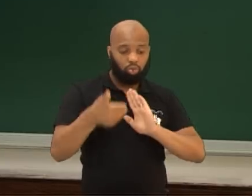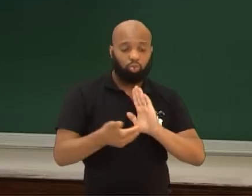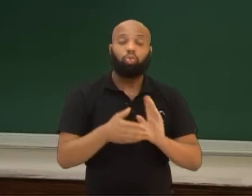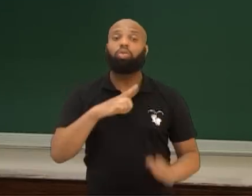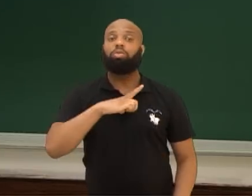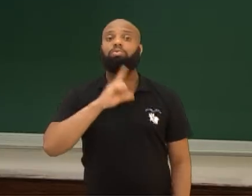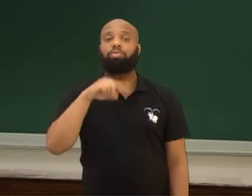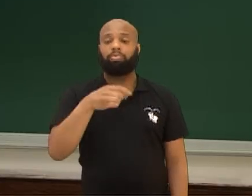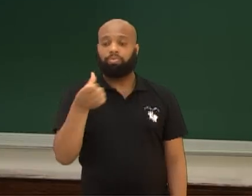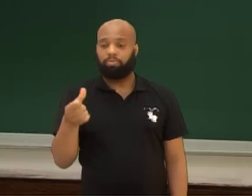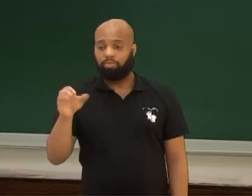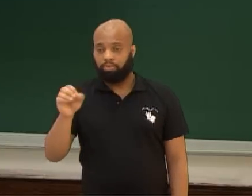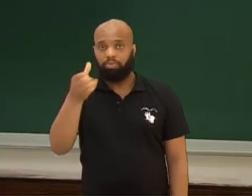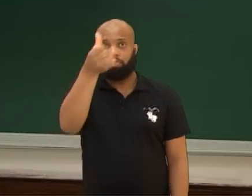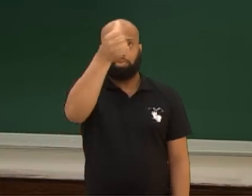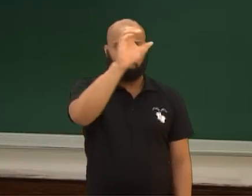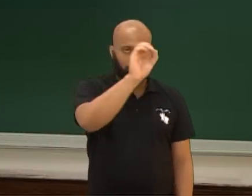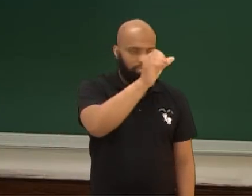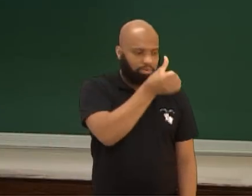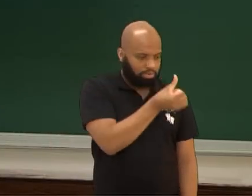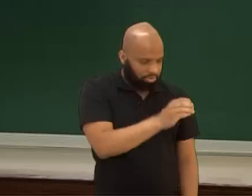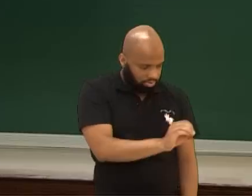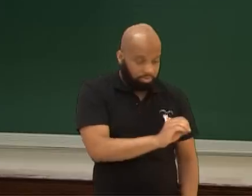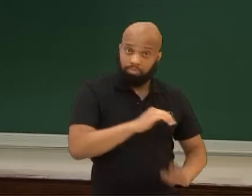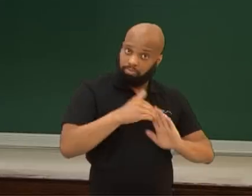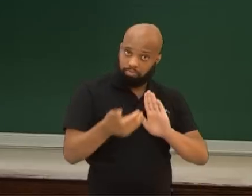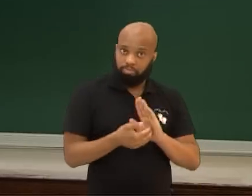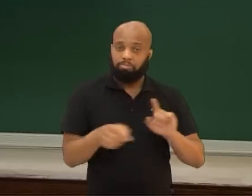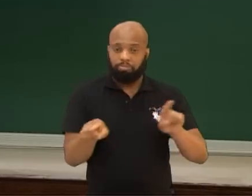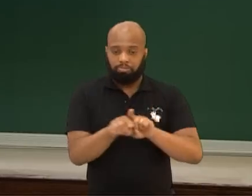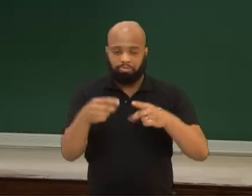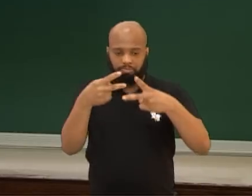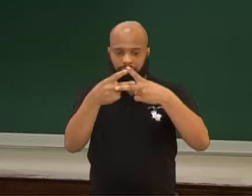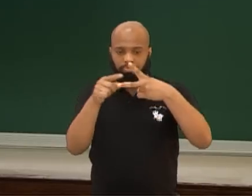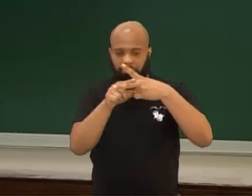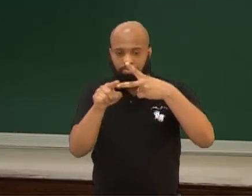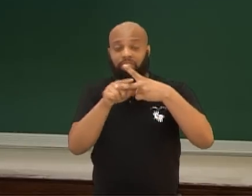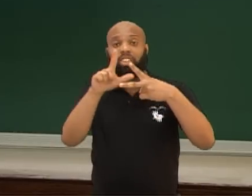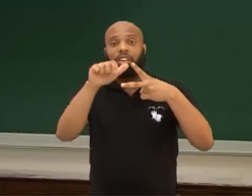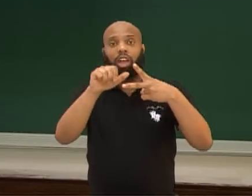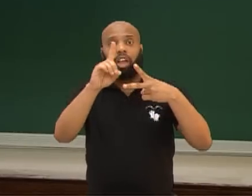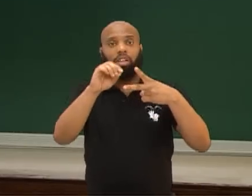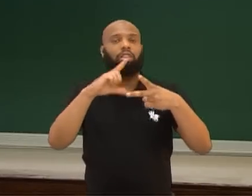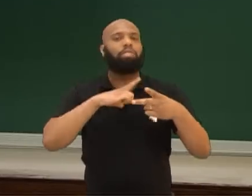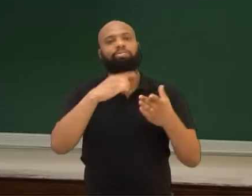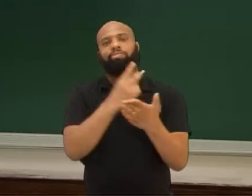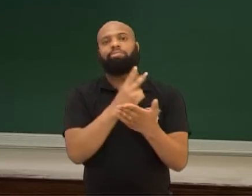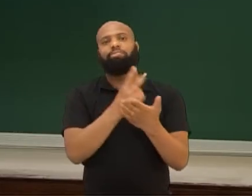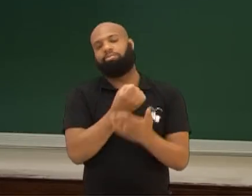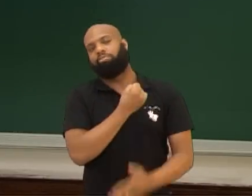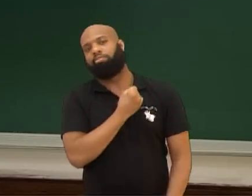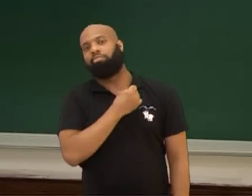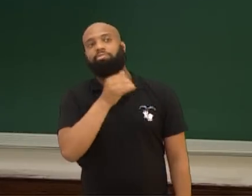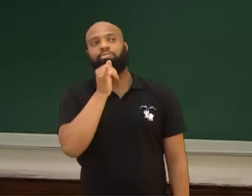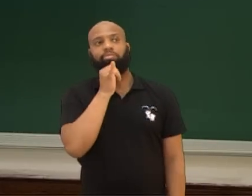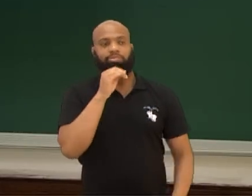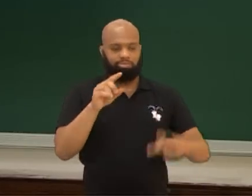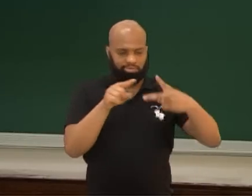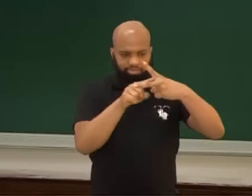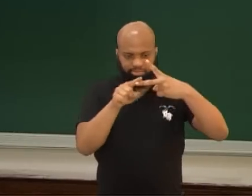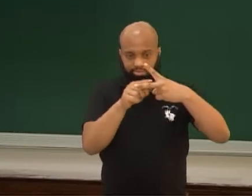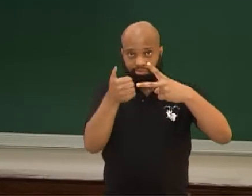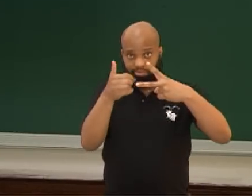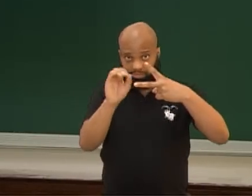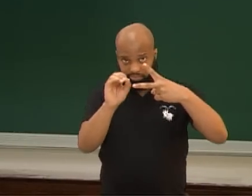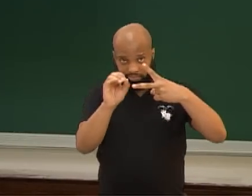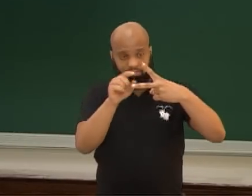medem 60 graus. E os lados também possuem a mesma medida. Então, se aqui fosse, por exemplo, 10 centímetros, se eu